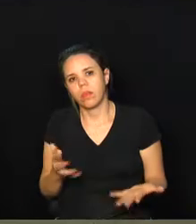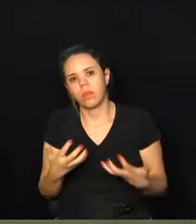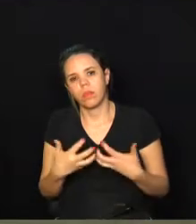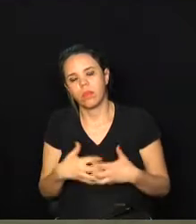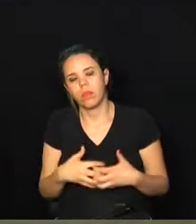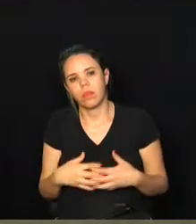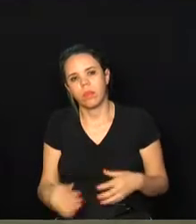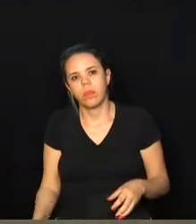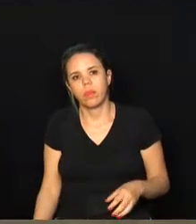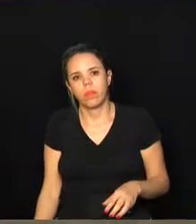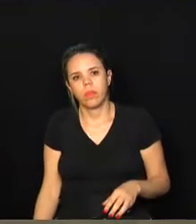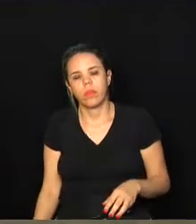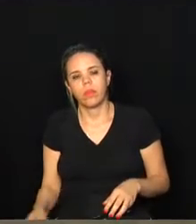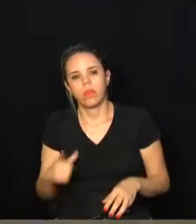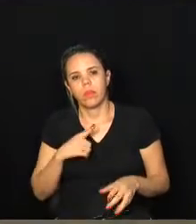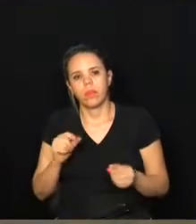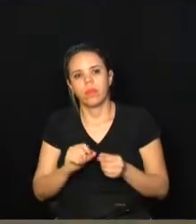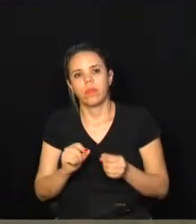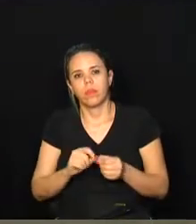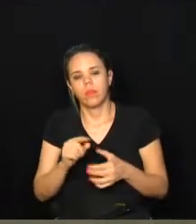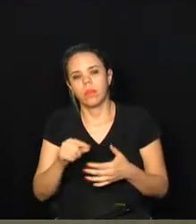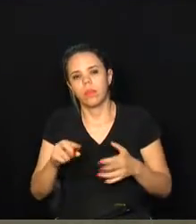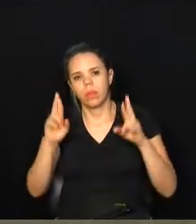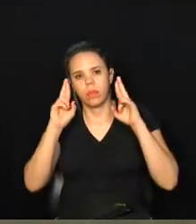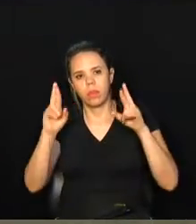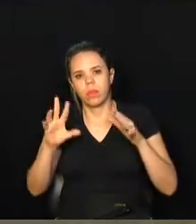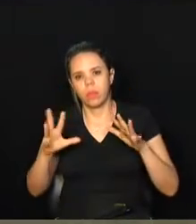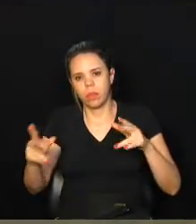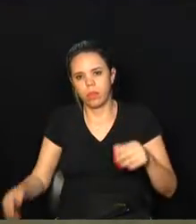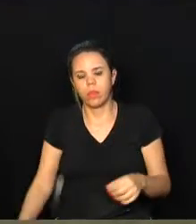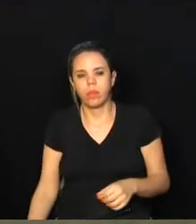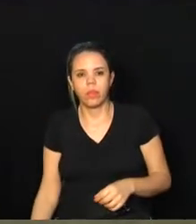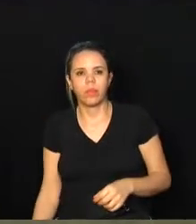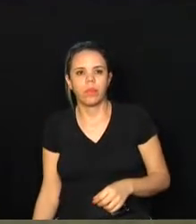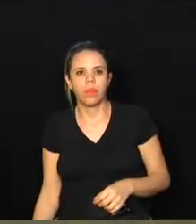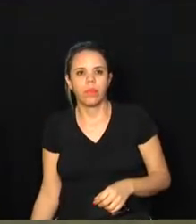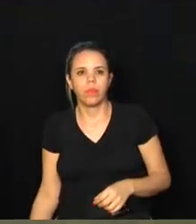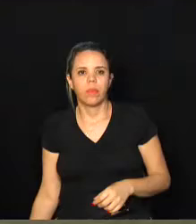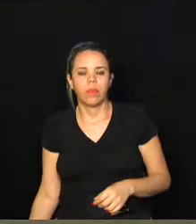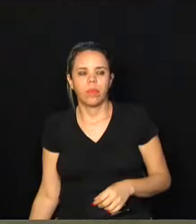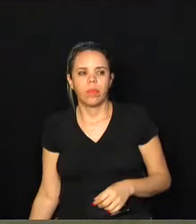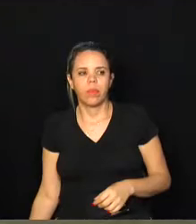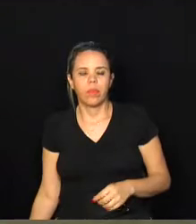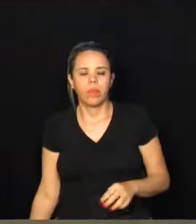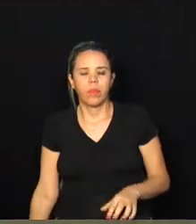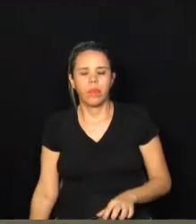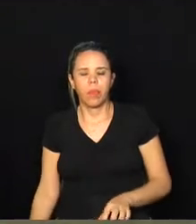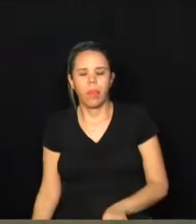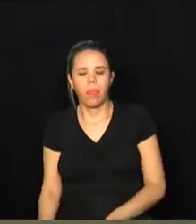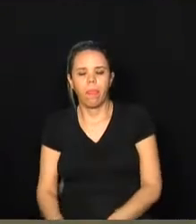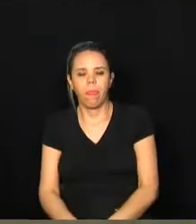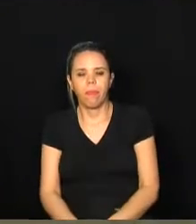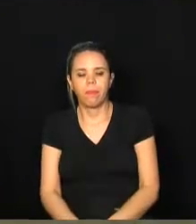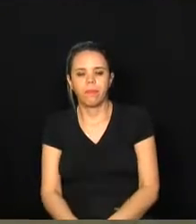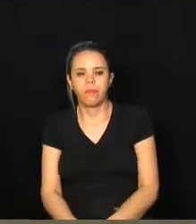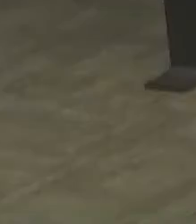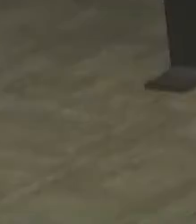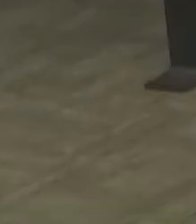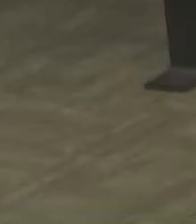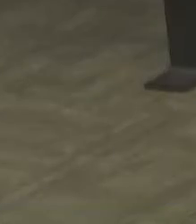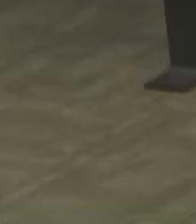automático. Você tem que fazer isso, respeite isso e acabou. Faça lá o que você quiser, dentro dos códigos, das obras e